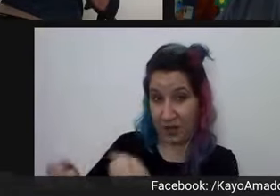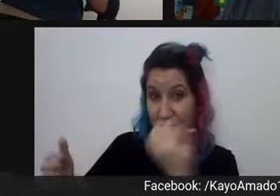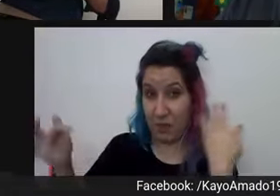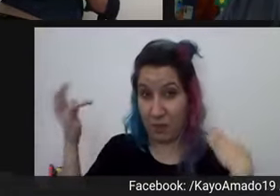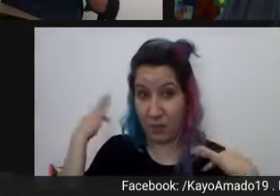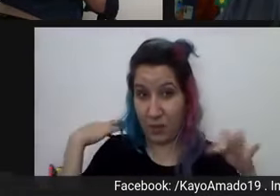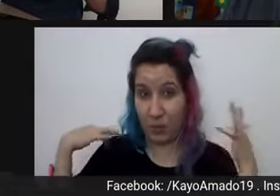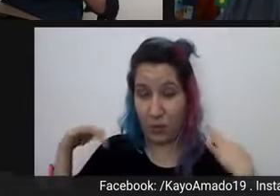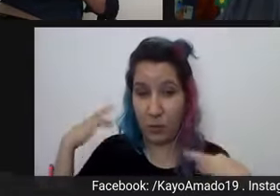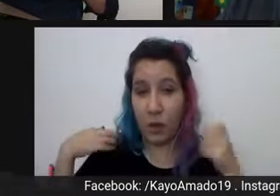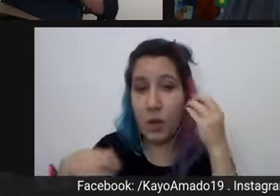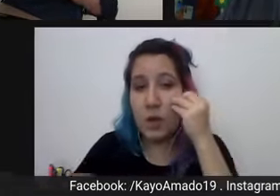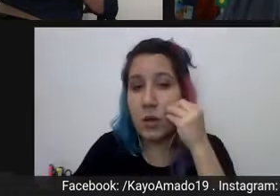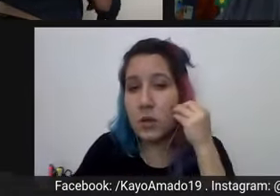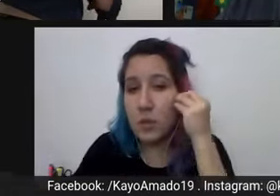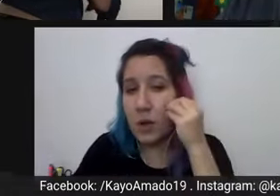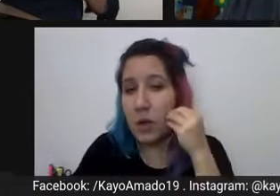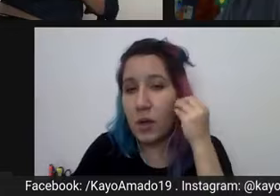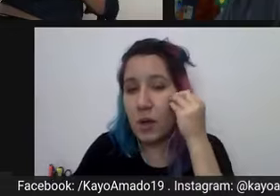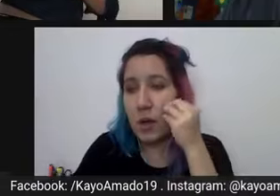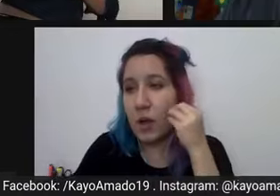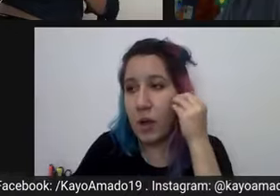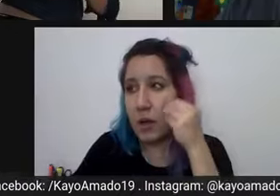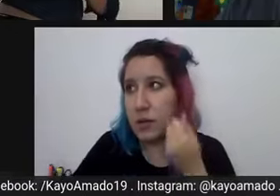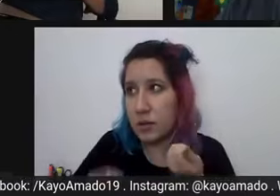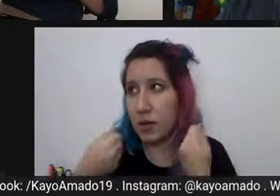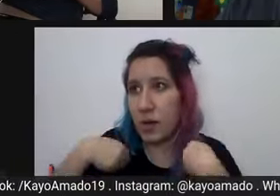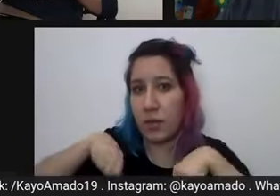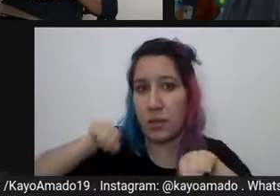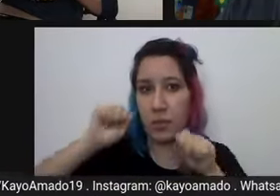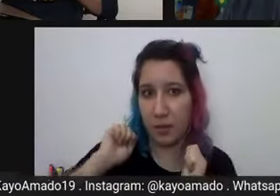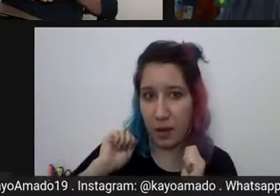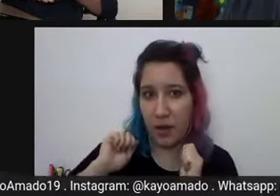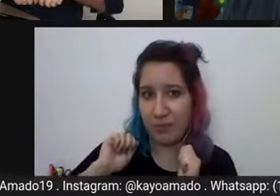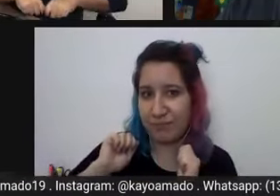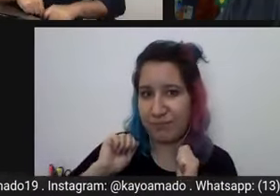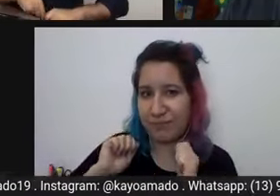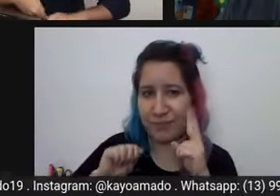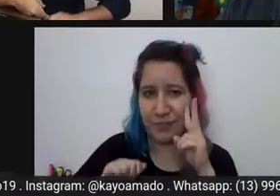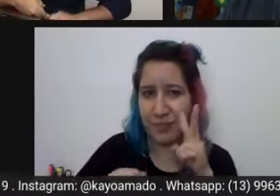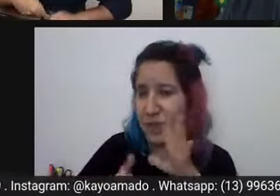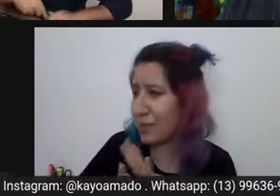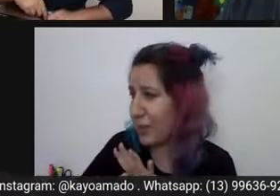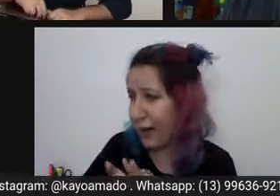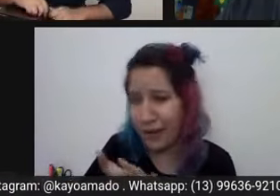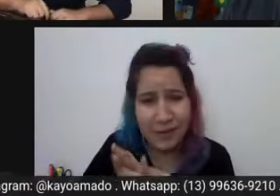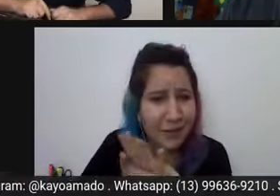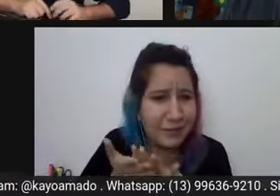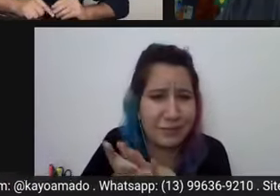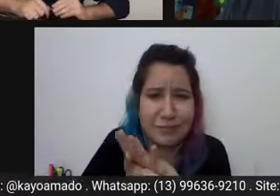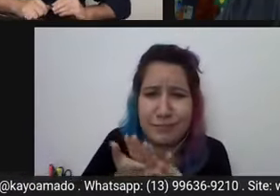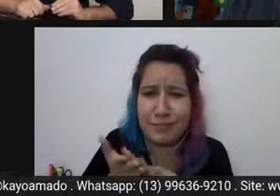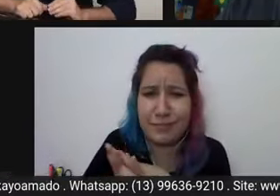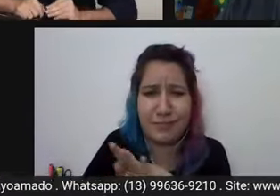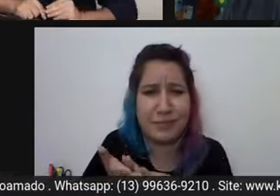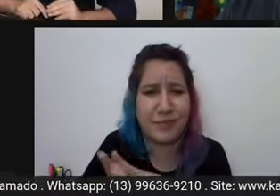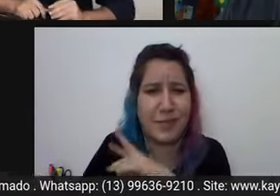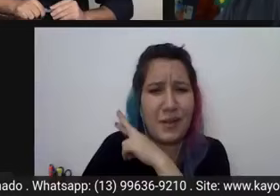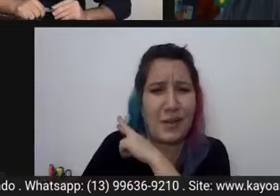boa experiência também para o seu morador, isso a gente não vê acontecer. Difícil ver esse desrespeito à nossa história,